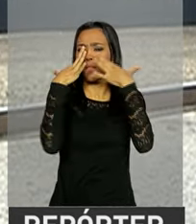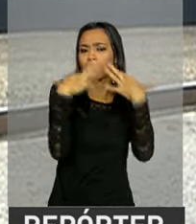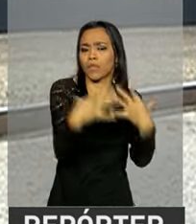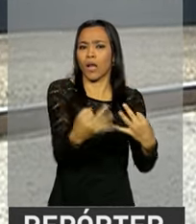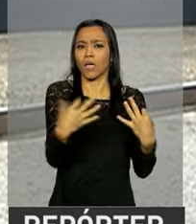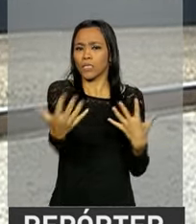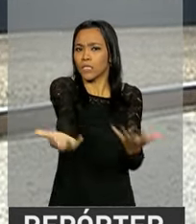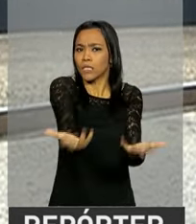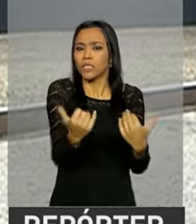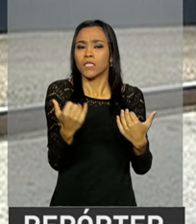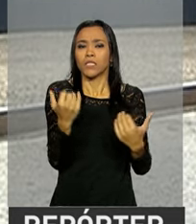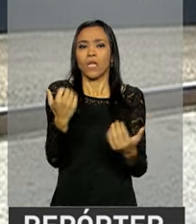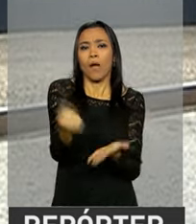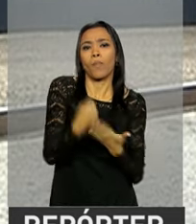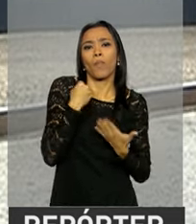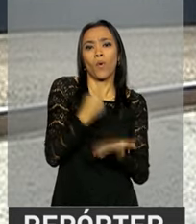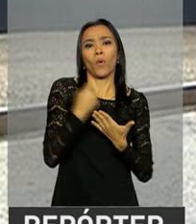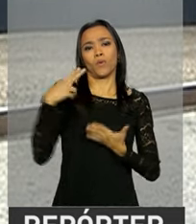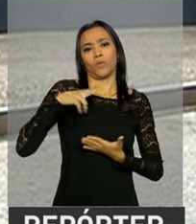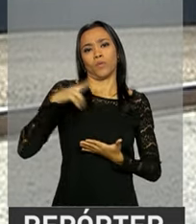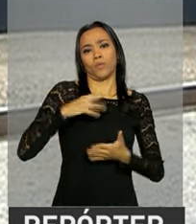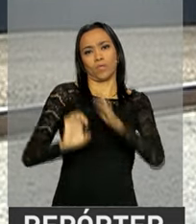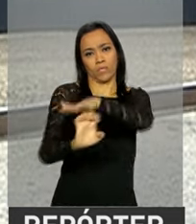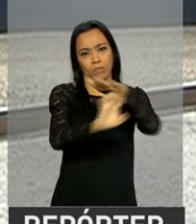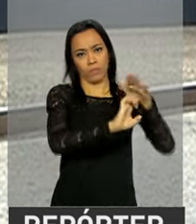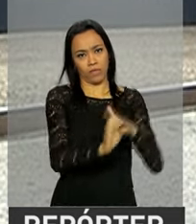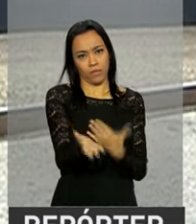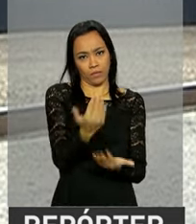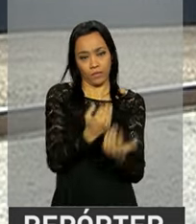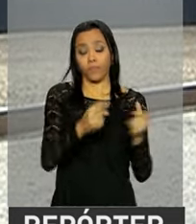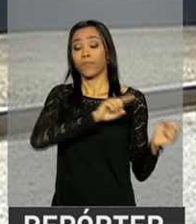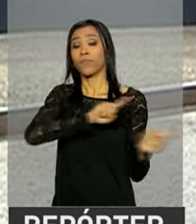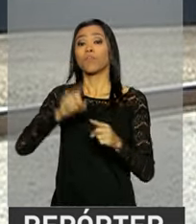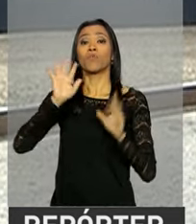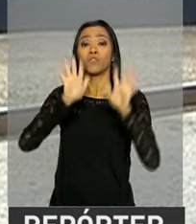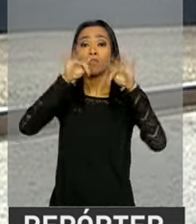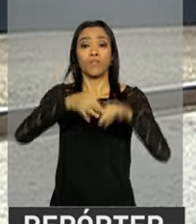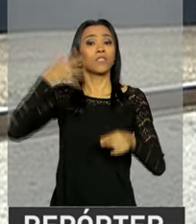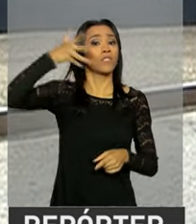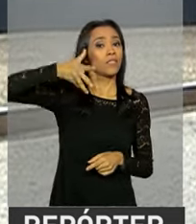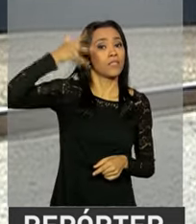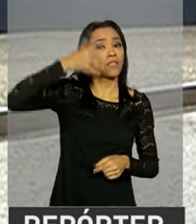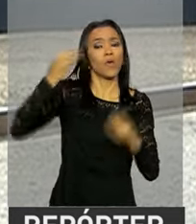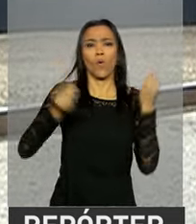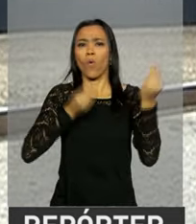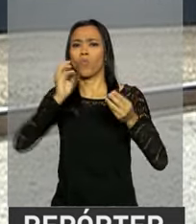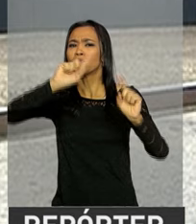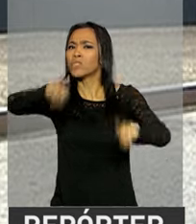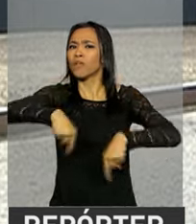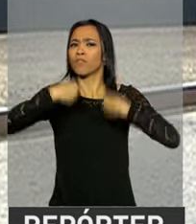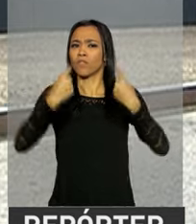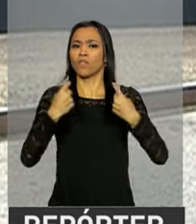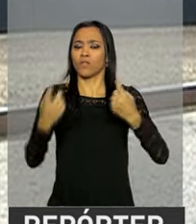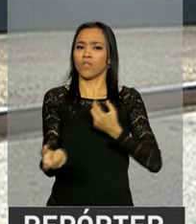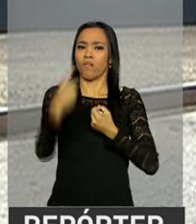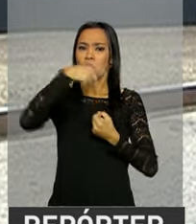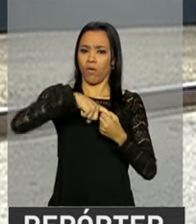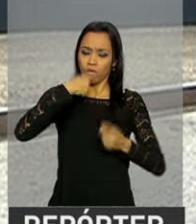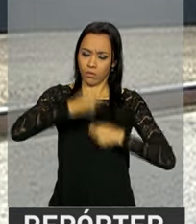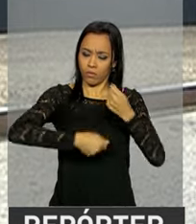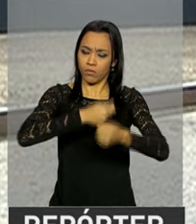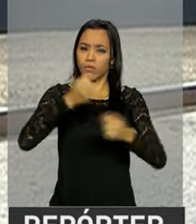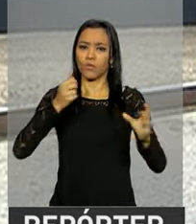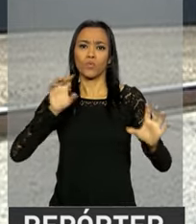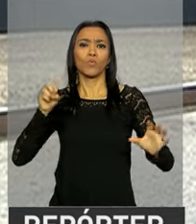o ministro da Fazenda, Henrique Meirelles, vai fazer a palestra de encerramento sobre os desafios da retomada do crescimento na nova